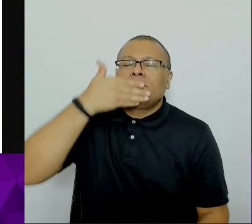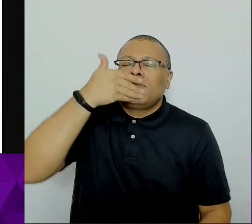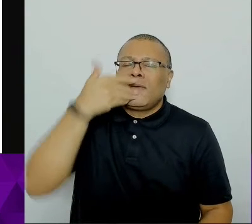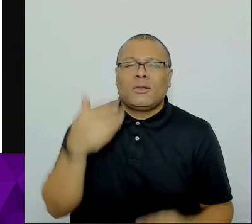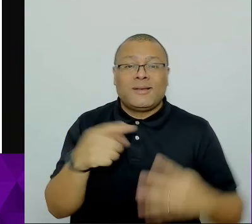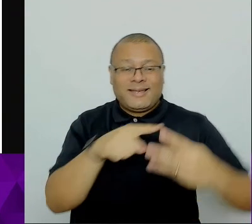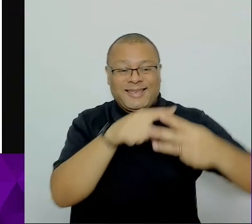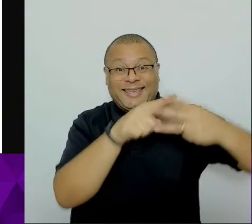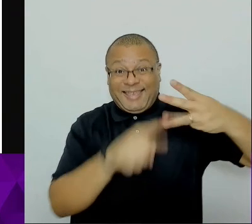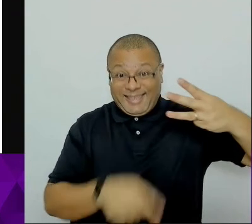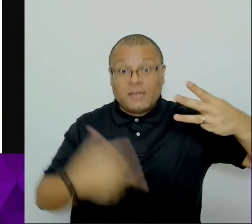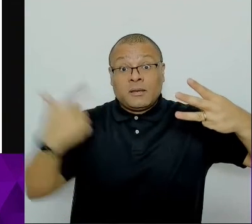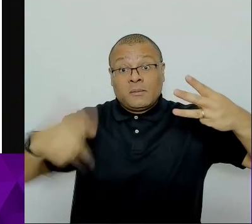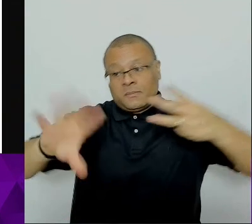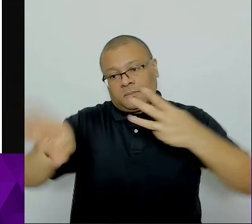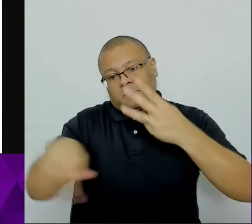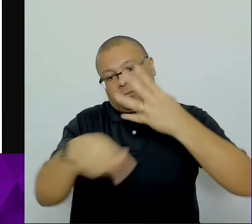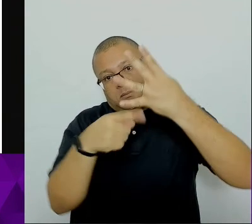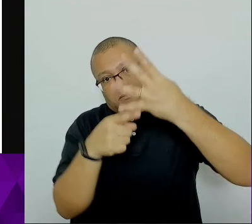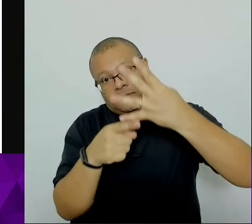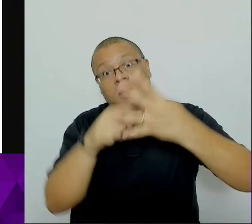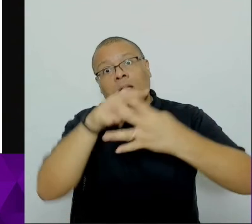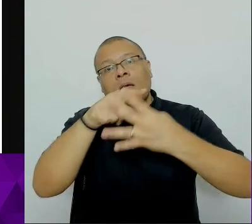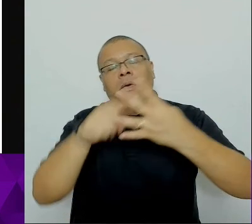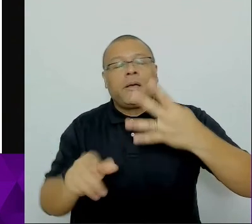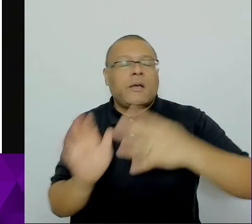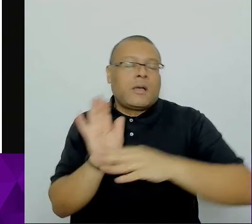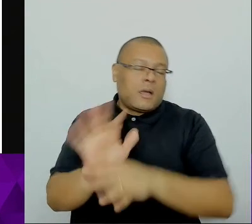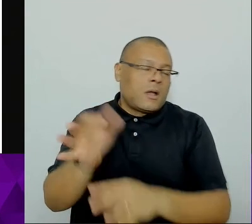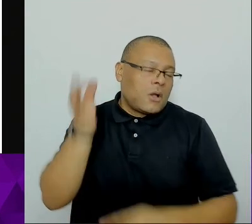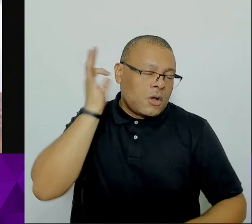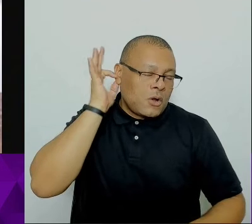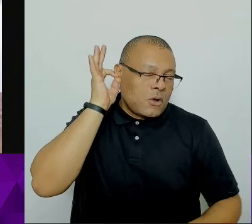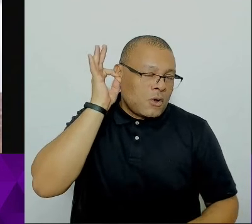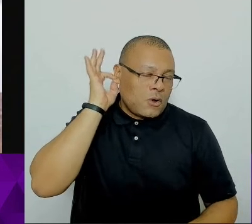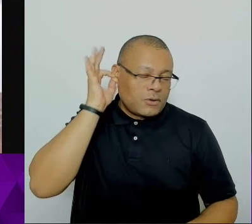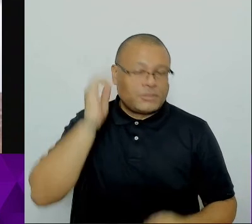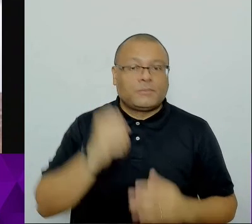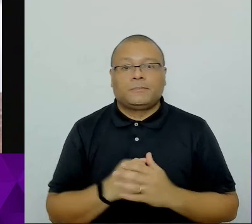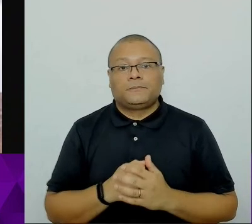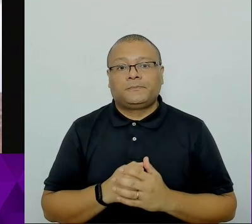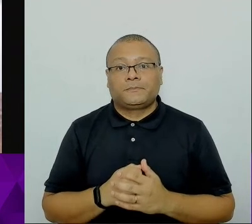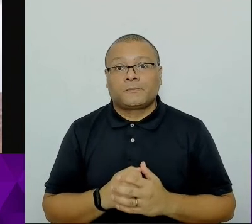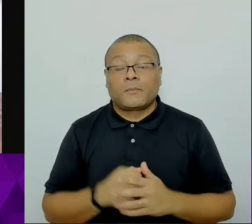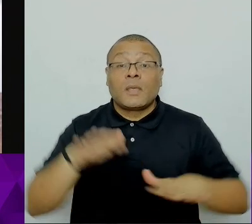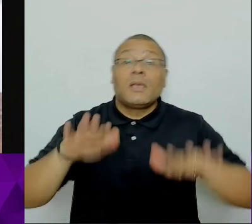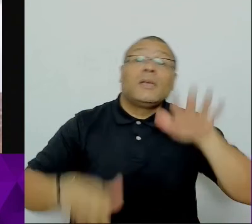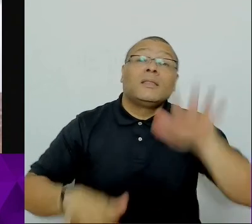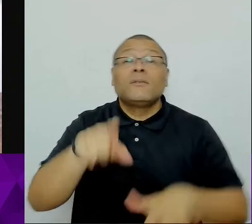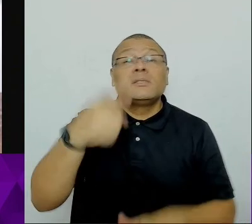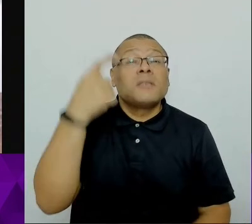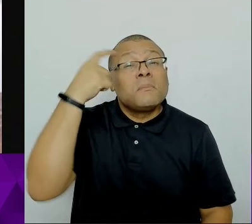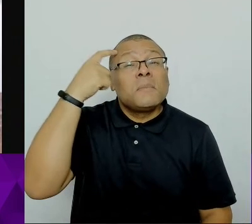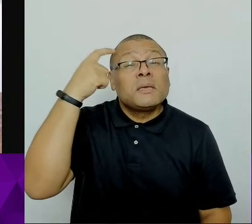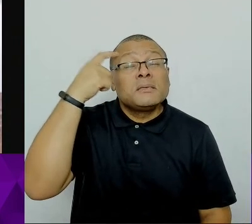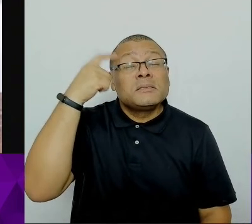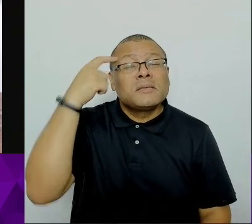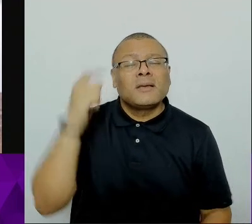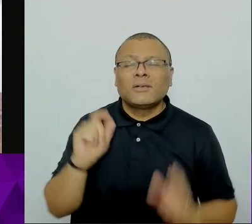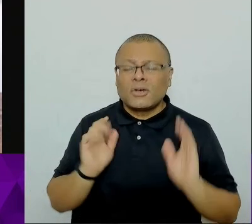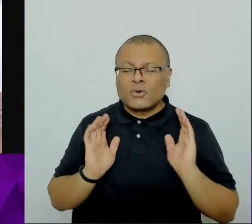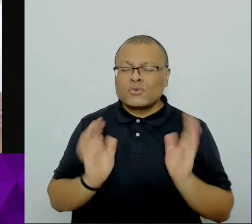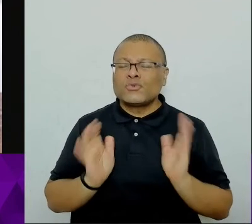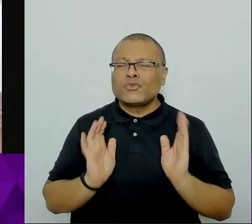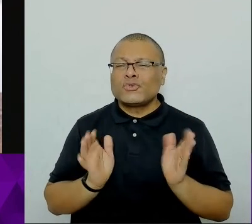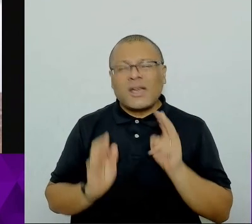todo esse ciclo dessas três grandes pilares que eu falei. E talvez você esteja pensando assim, pô, Helder, mas eu até já